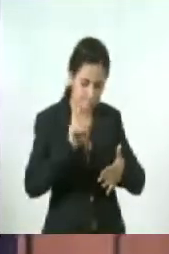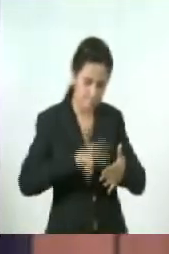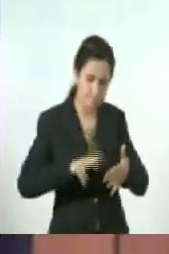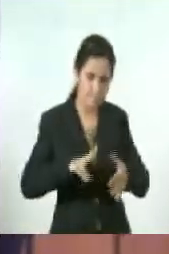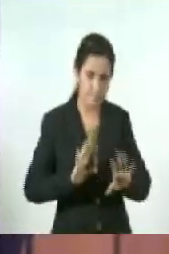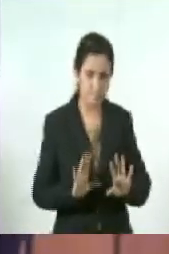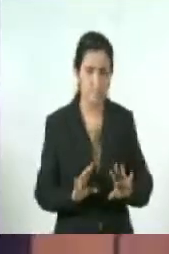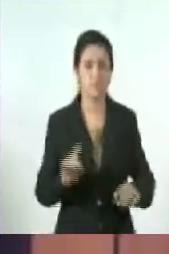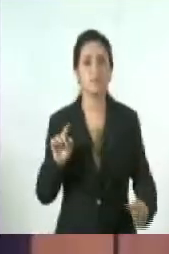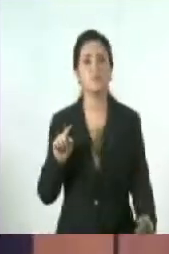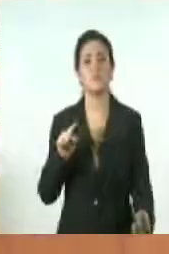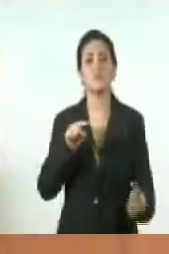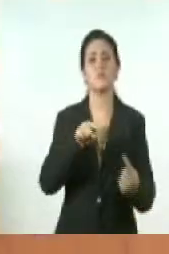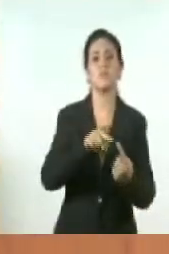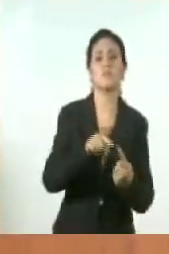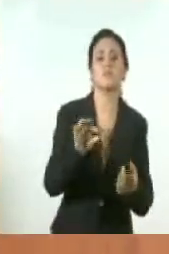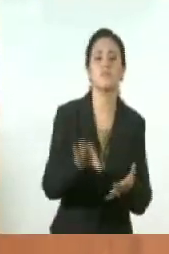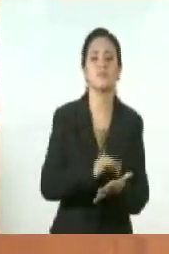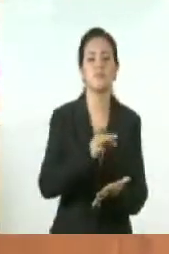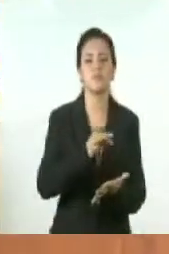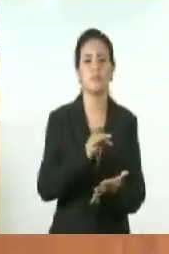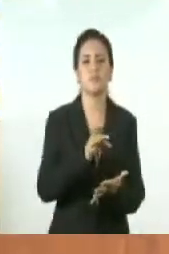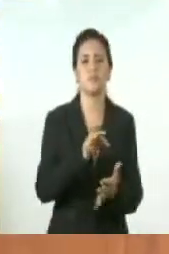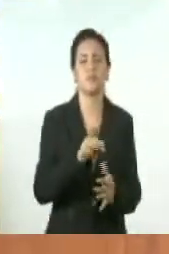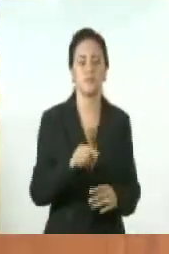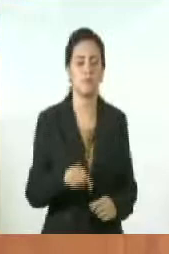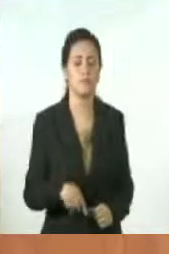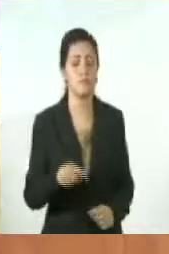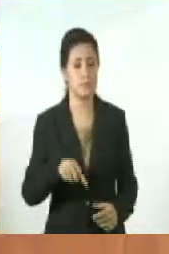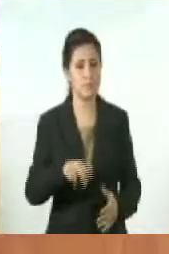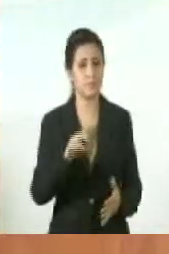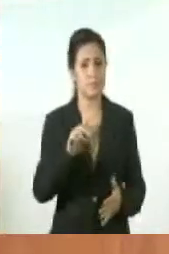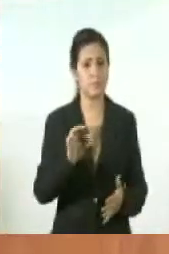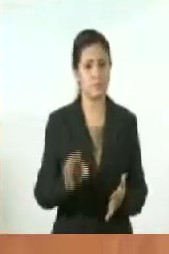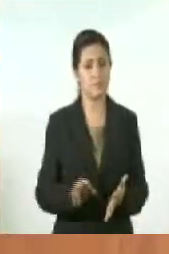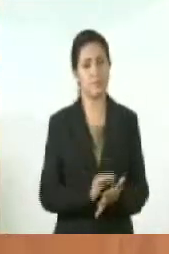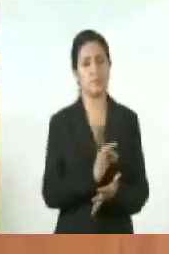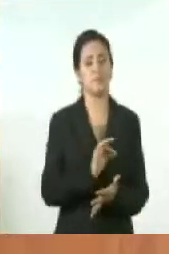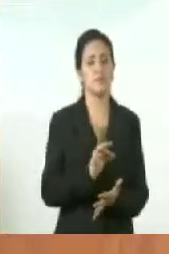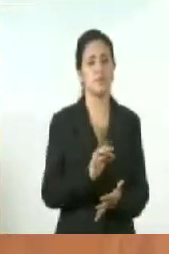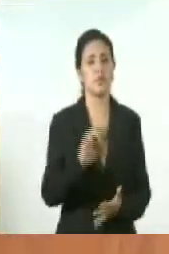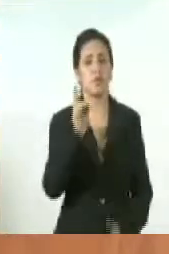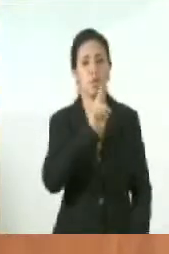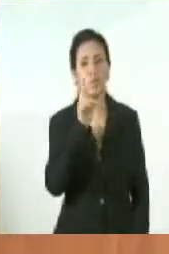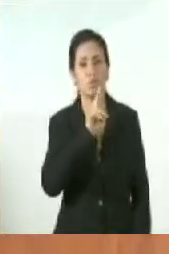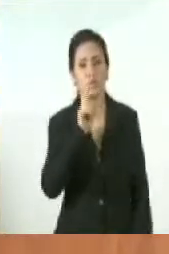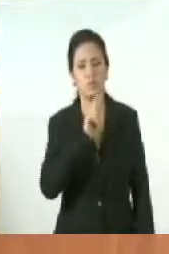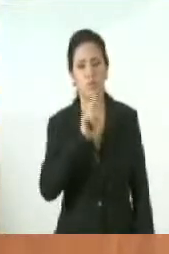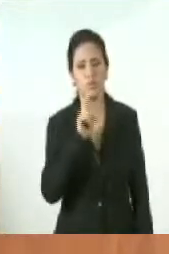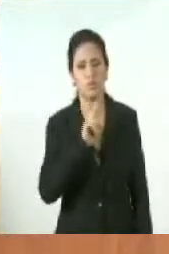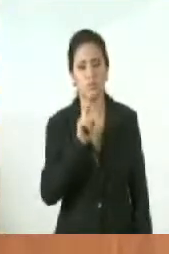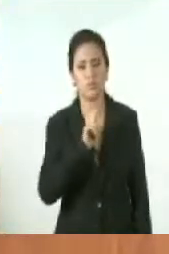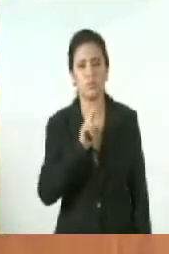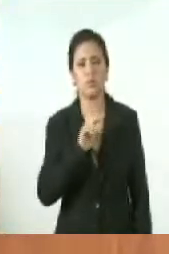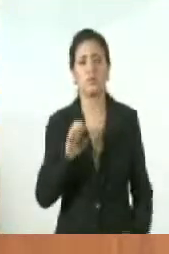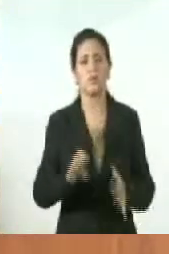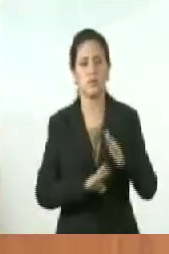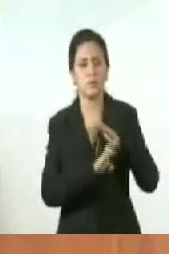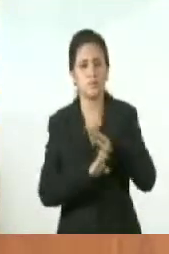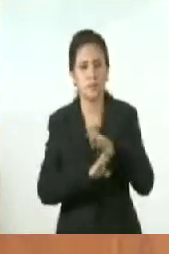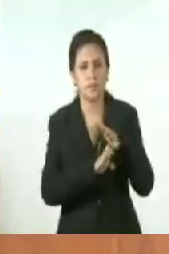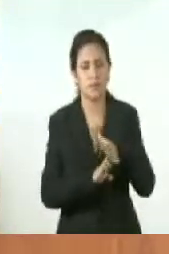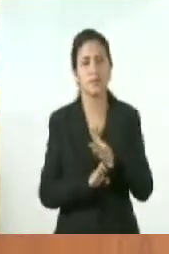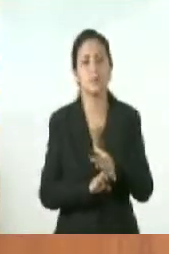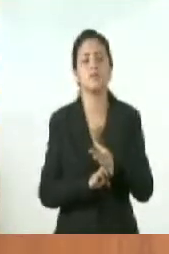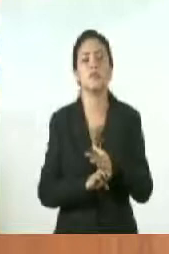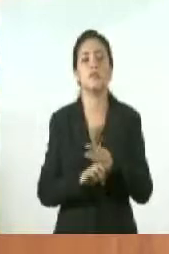do contrato? Busca-se, por meio do presente feito, a contratação emergencial de pessoa jurídica especializada no